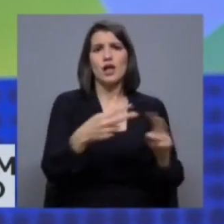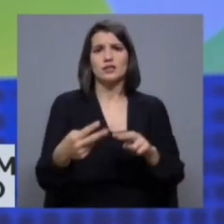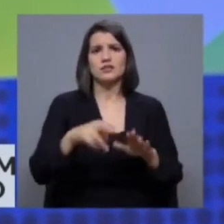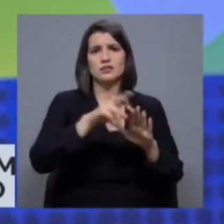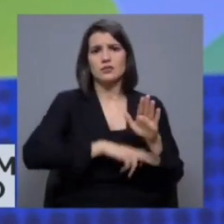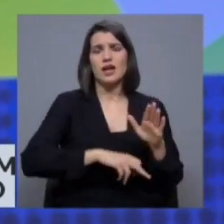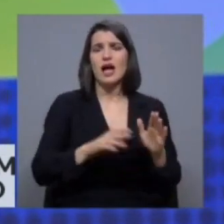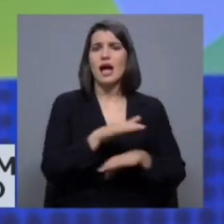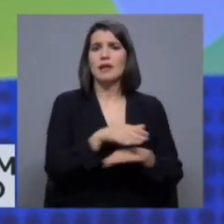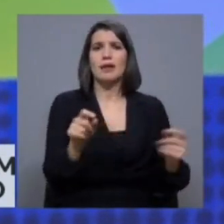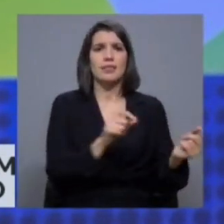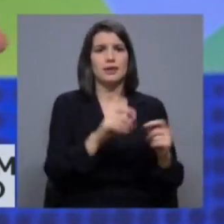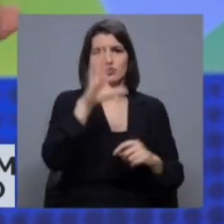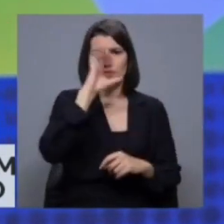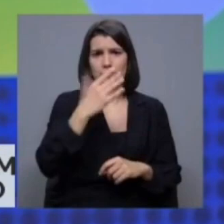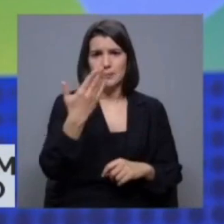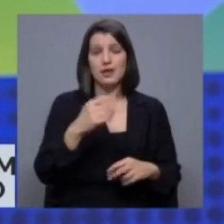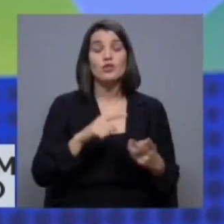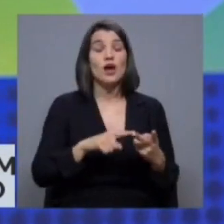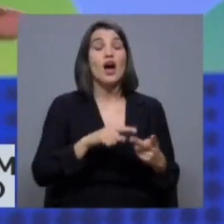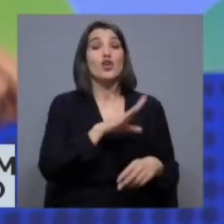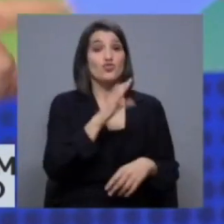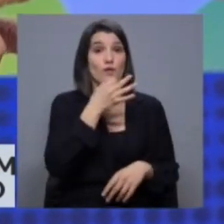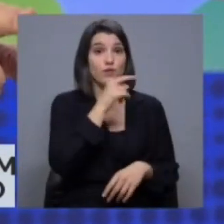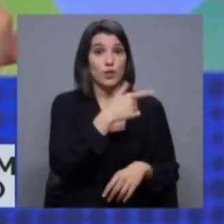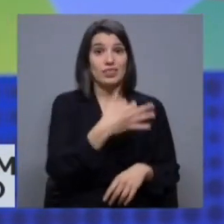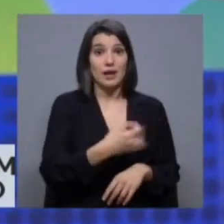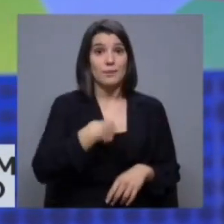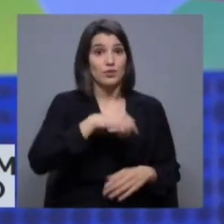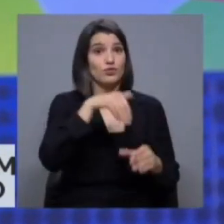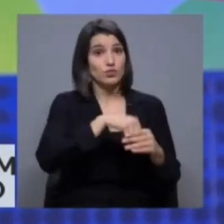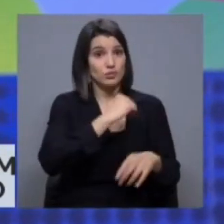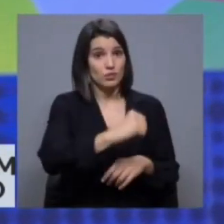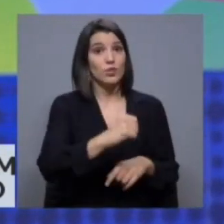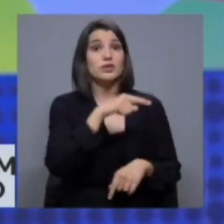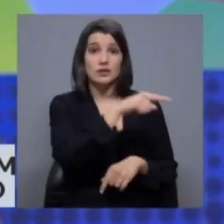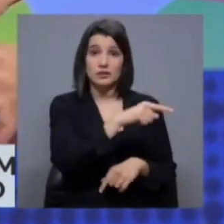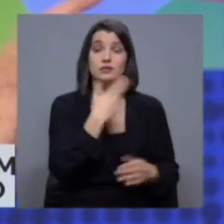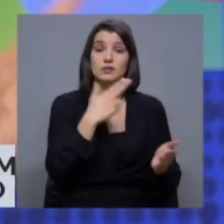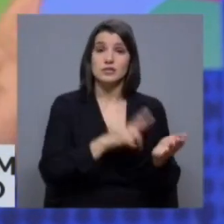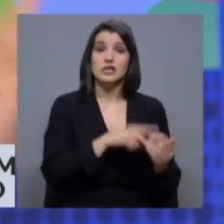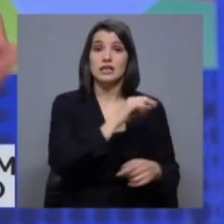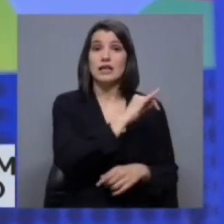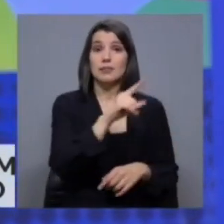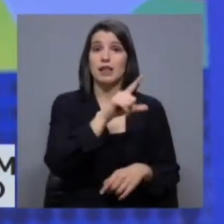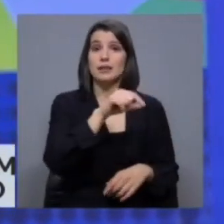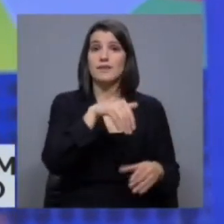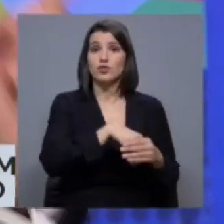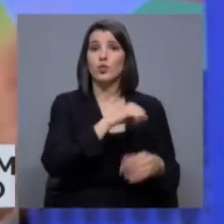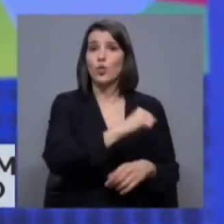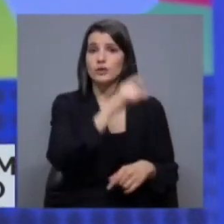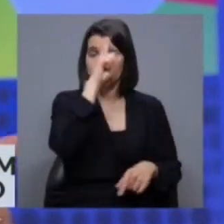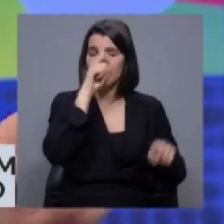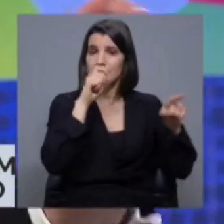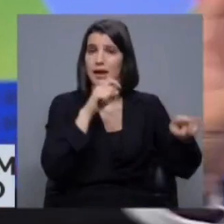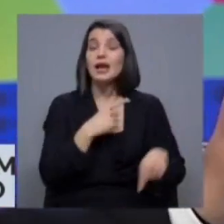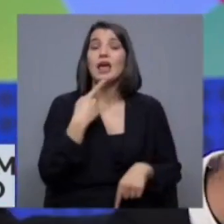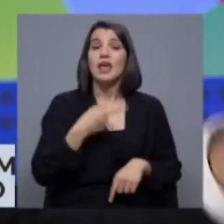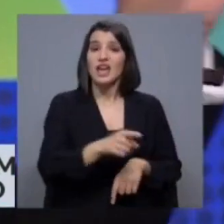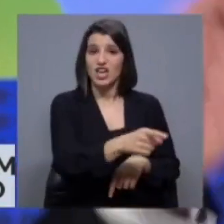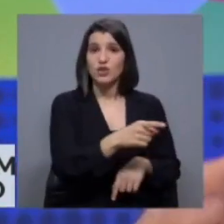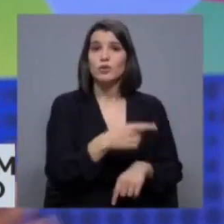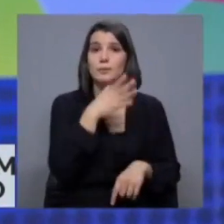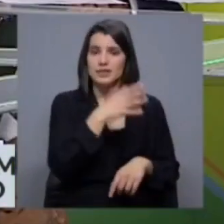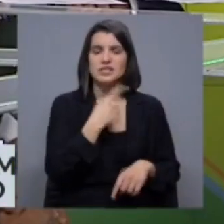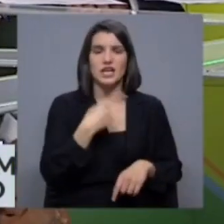para acabar com os debates com o primeiro-ministro e já que o João falou Natal e nós estamos contra e ela seja feita em Sobral estou com tesão para levar isto o riso ainda